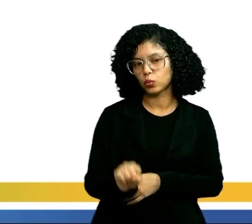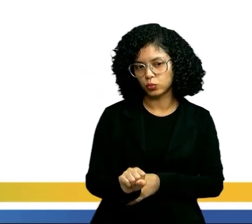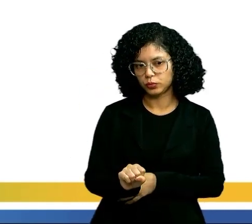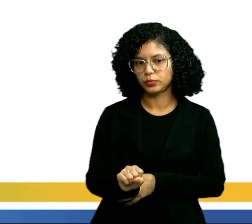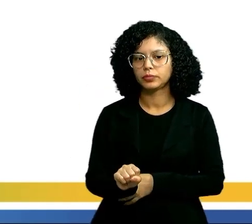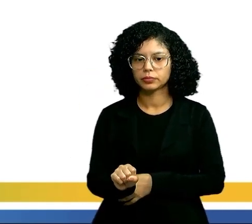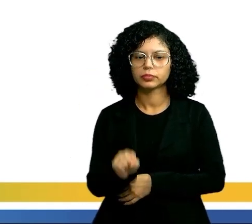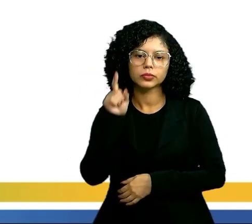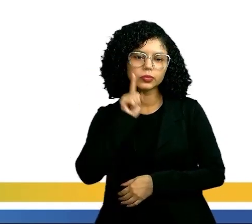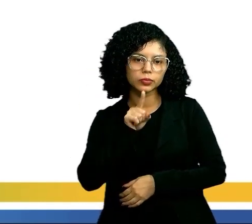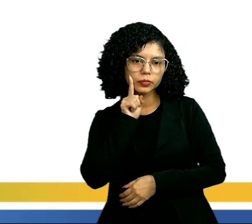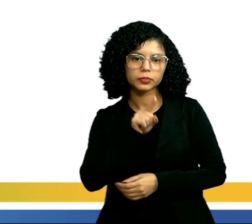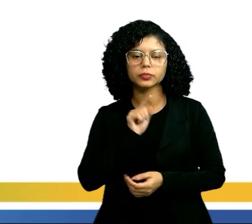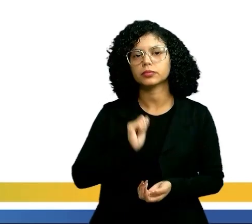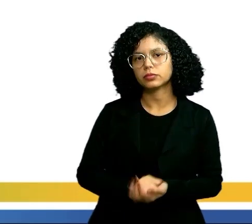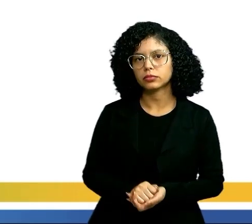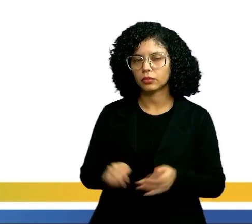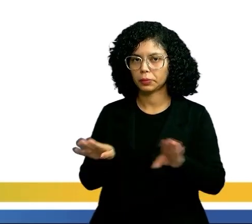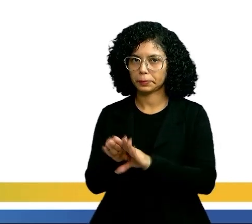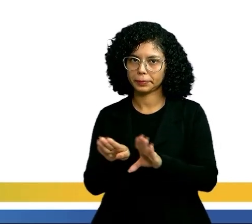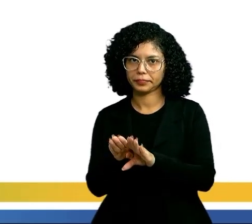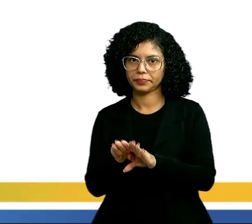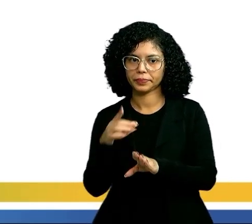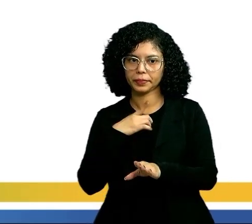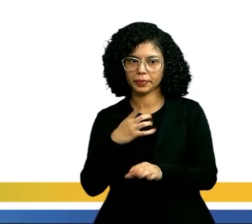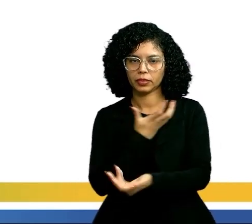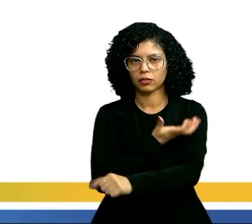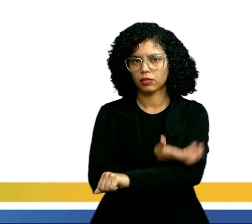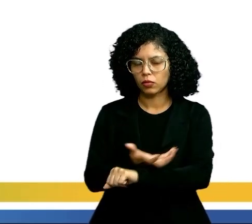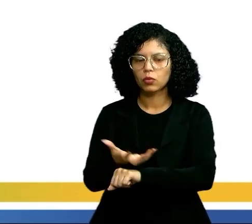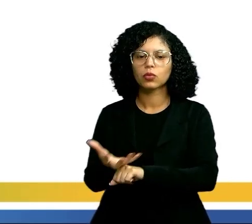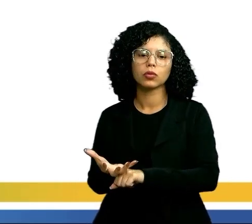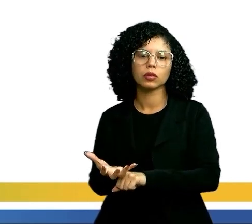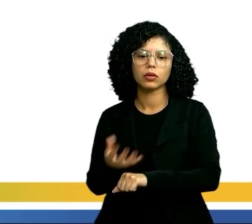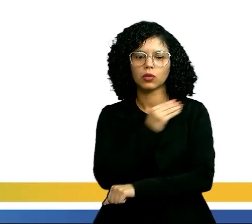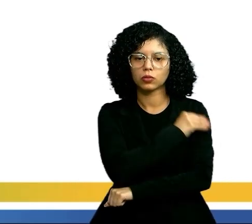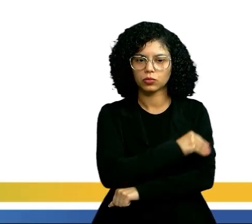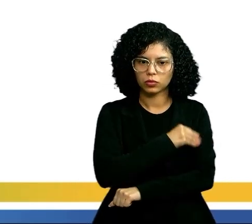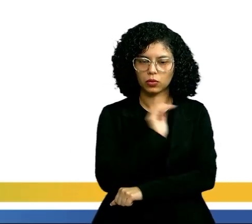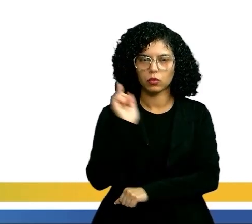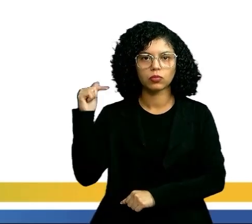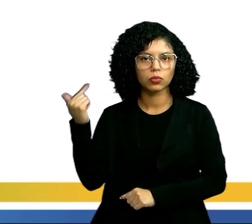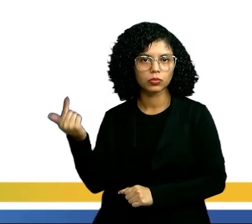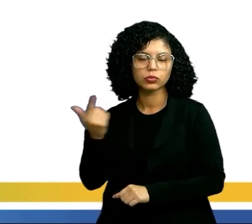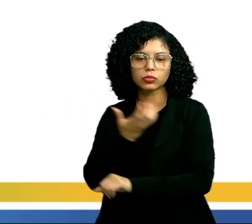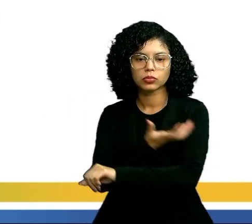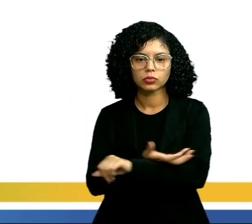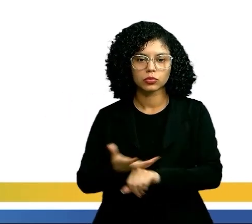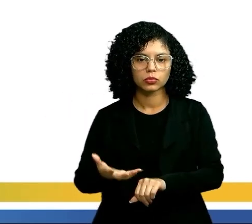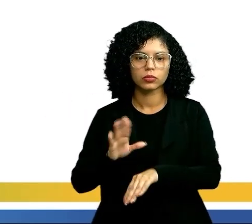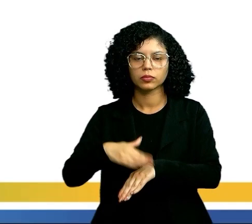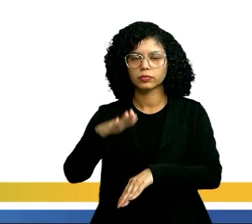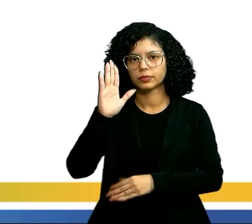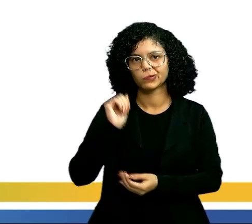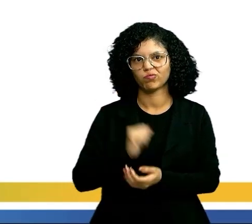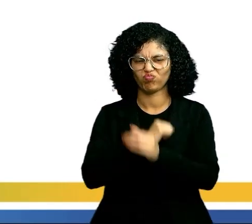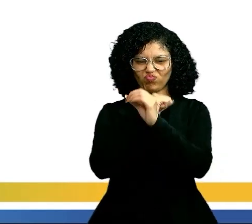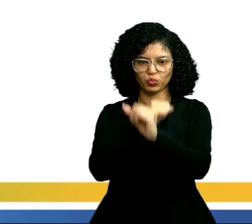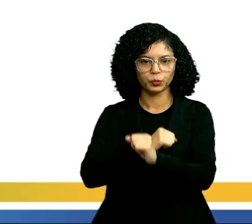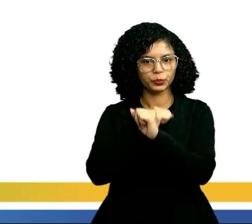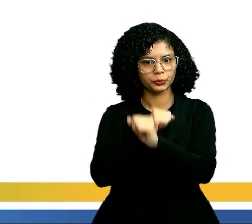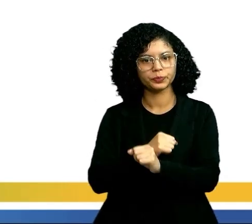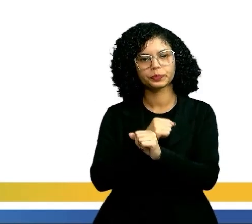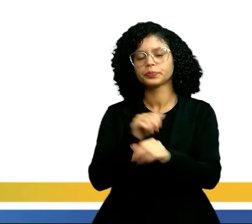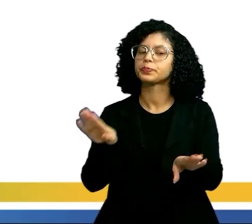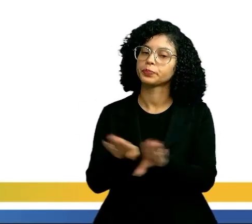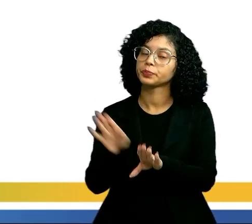era mais agricultável, digamos assim, tinha o cultivo de algodão e outros cultivos, era mais escravagistas,